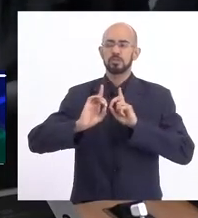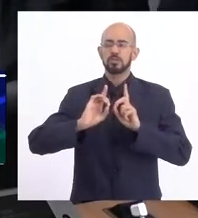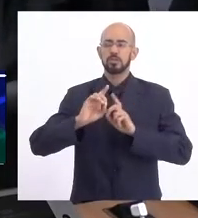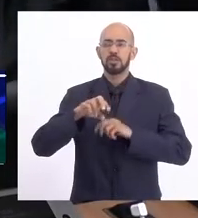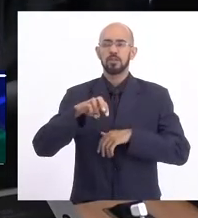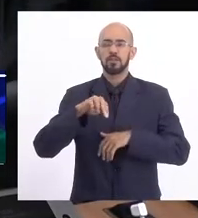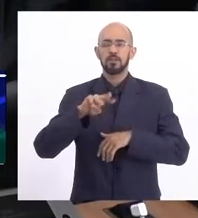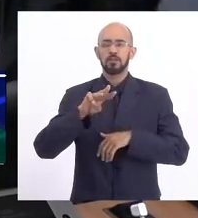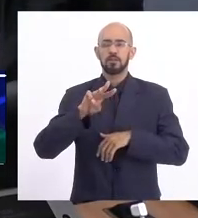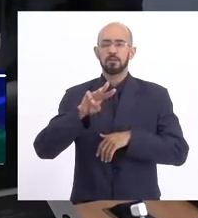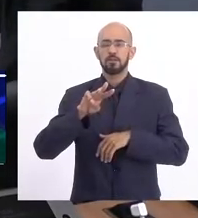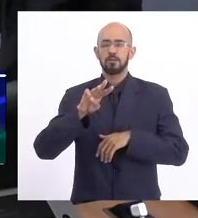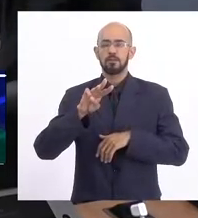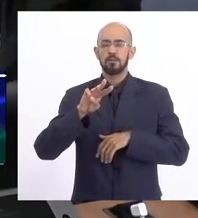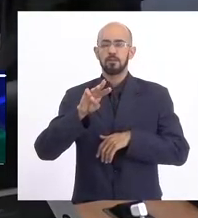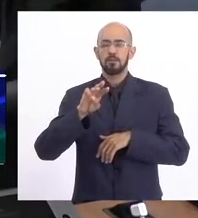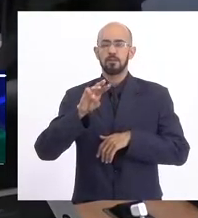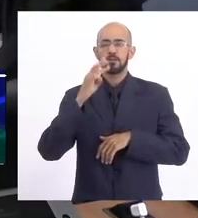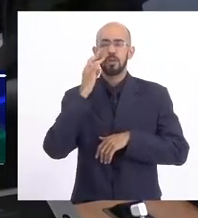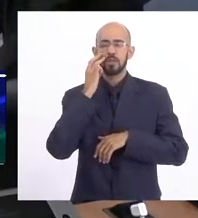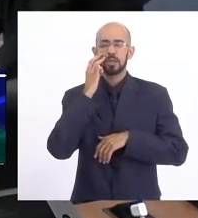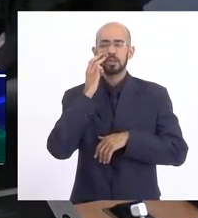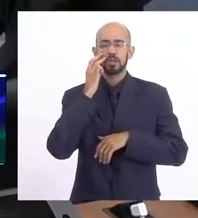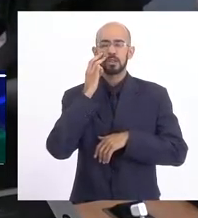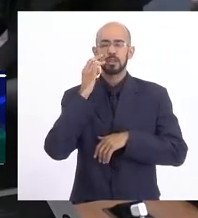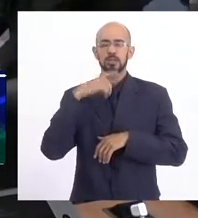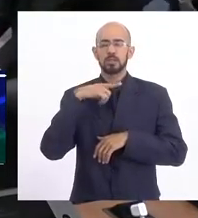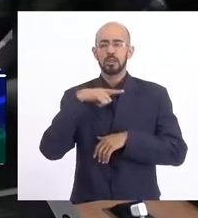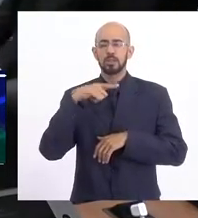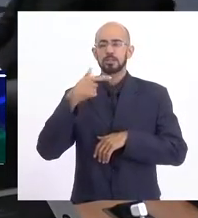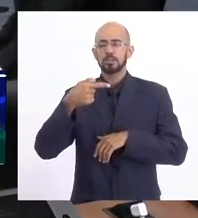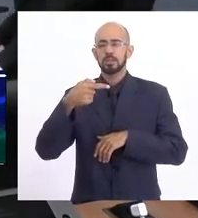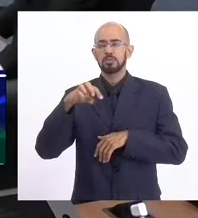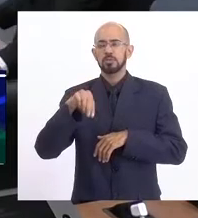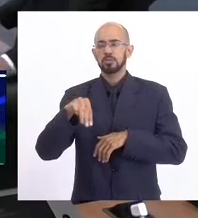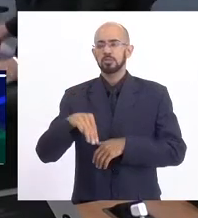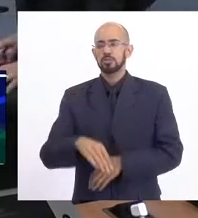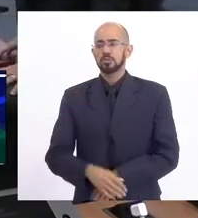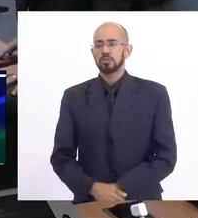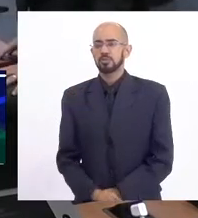Valdeque Carneiro. Vossa Excelência dispõe de 7 minutos.